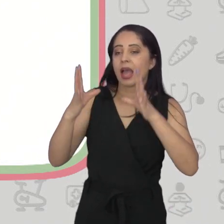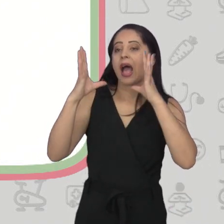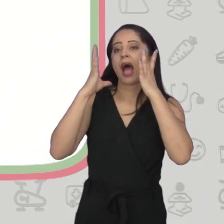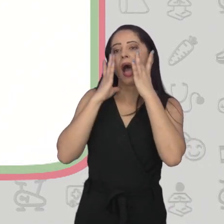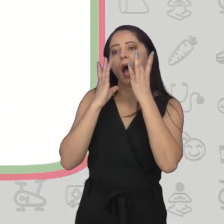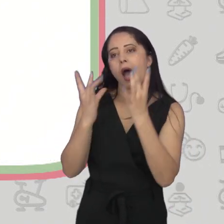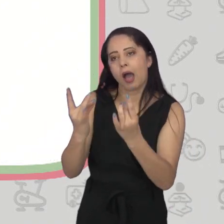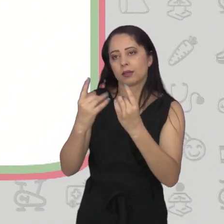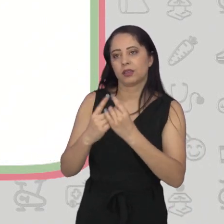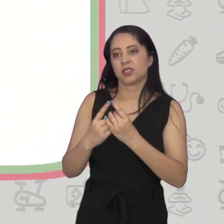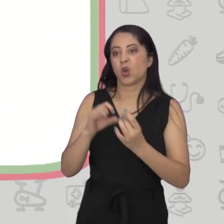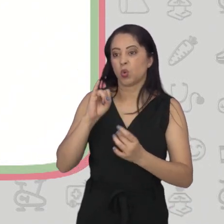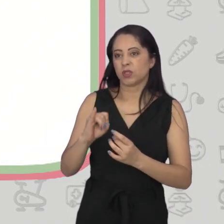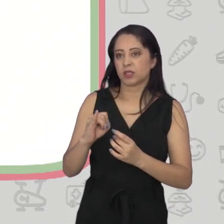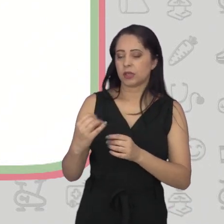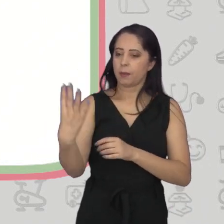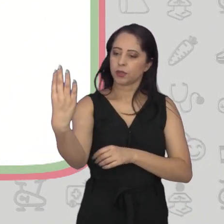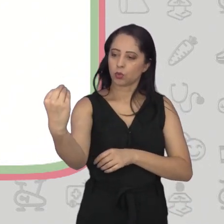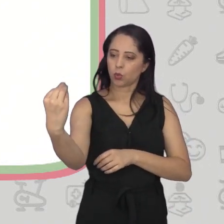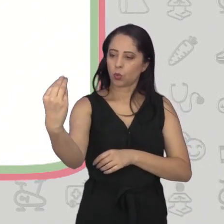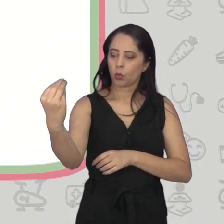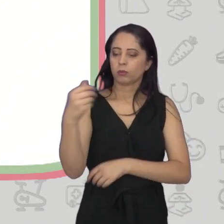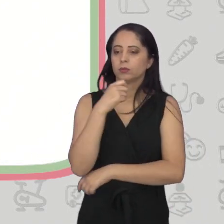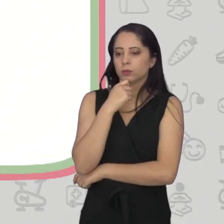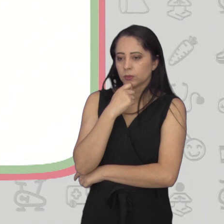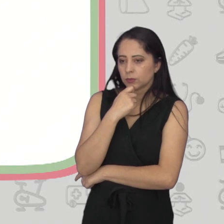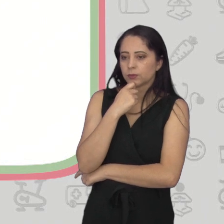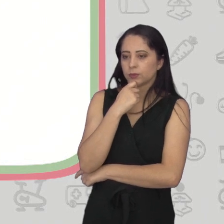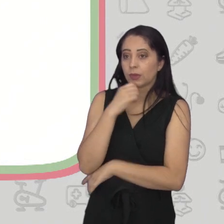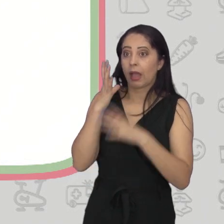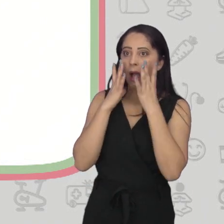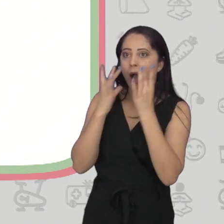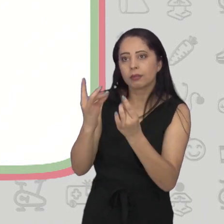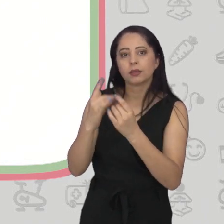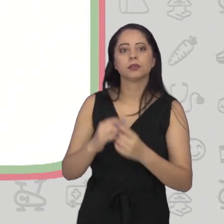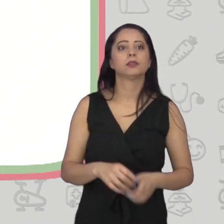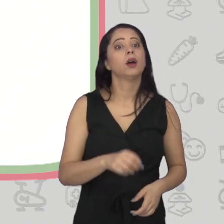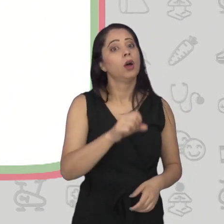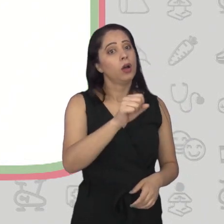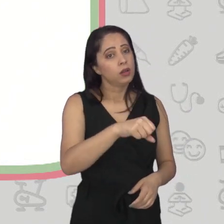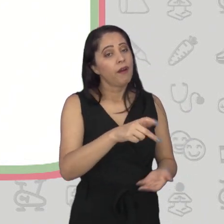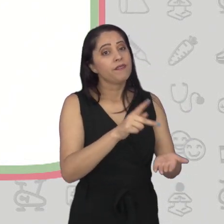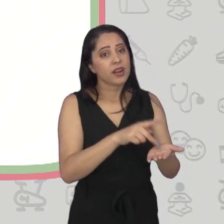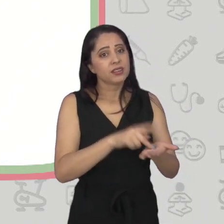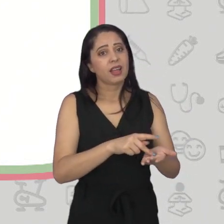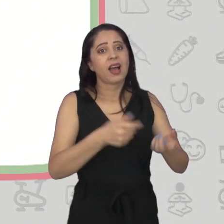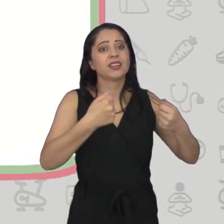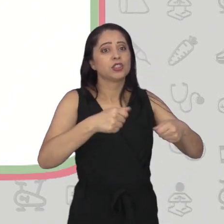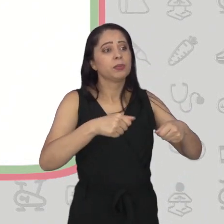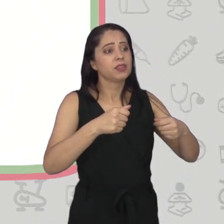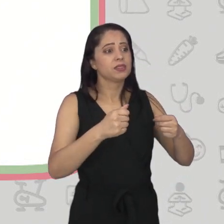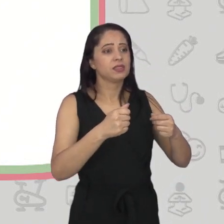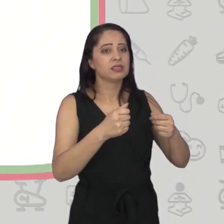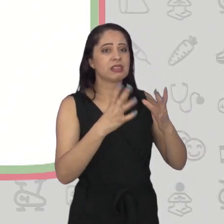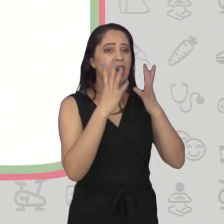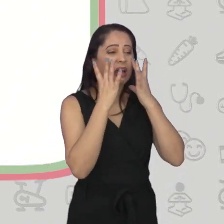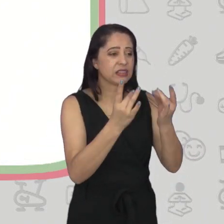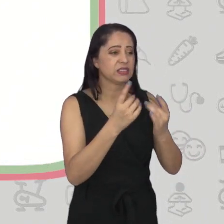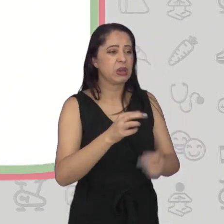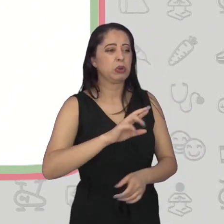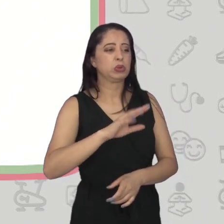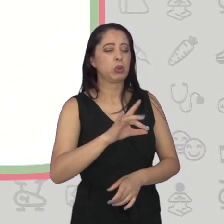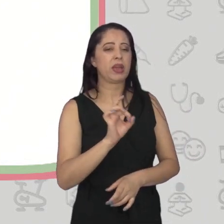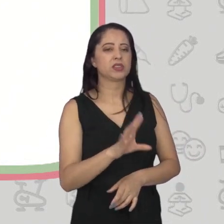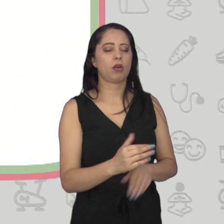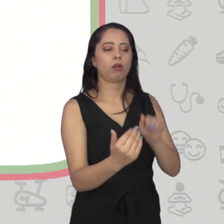e que fazem toda a diferença. Gente, tem uma coisa mais gostosa do que você saber que a pessoa está prestando atenção ali no que você está falando, não somente com o corpo,